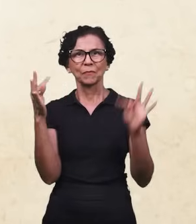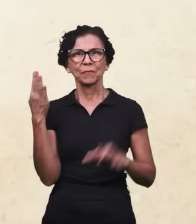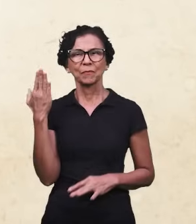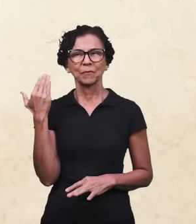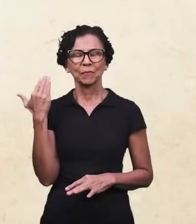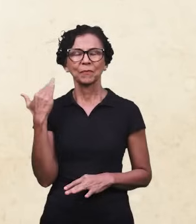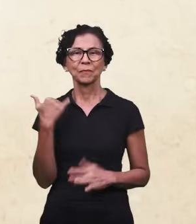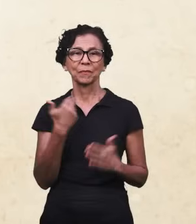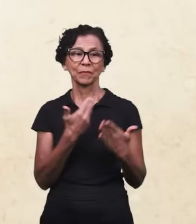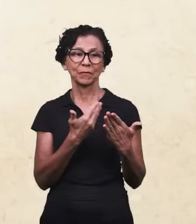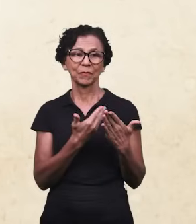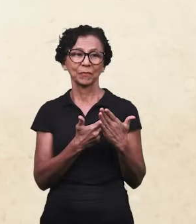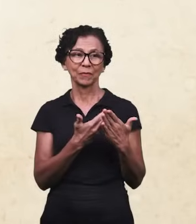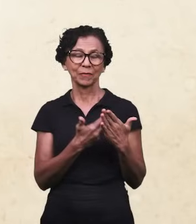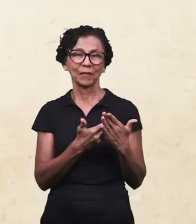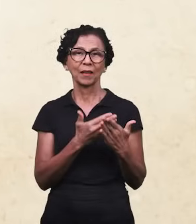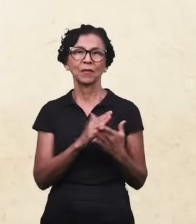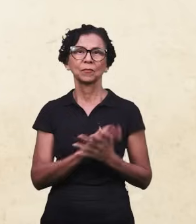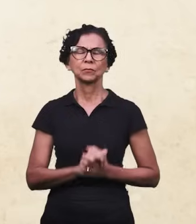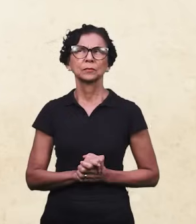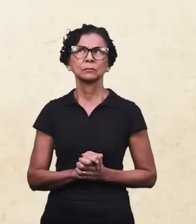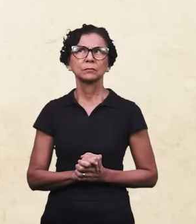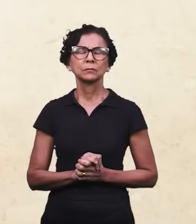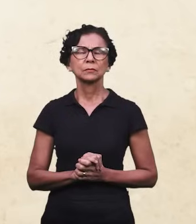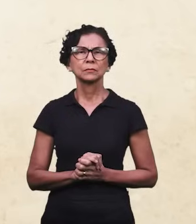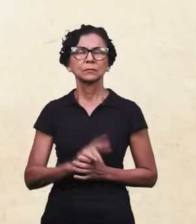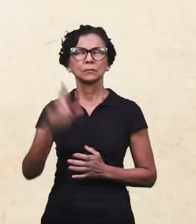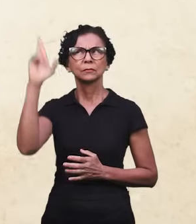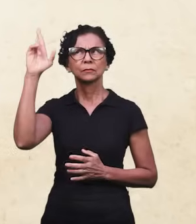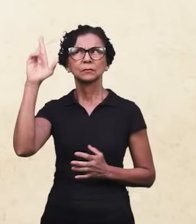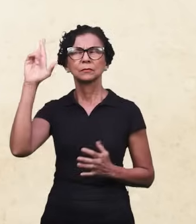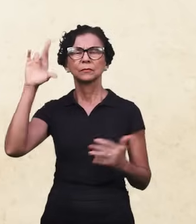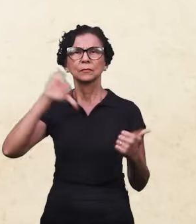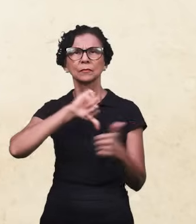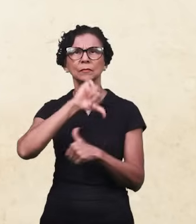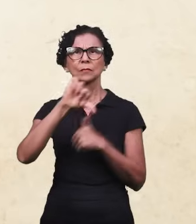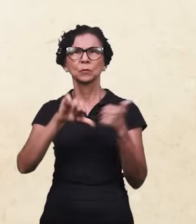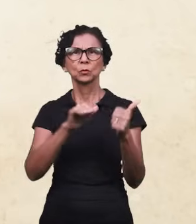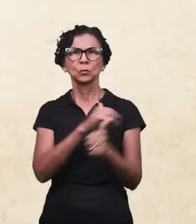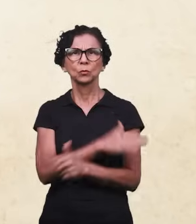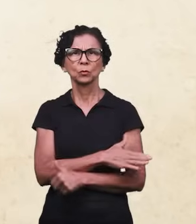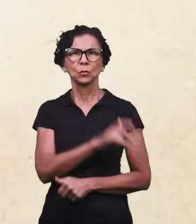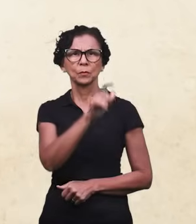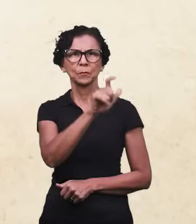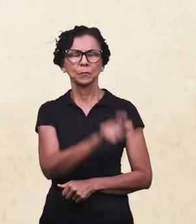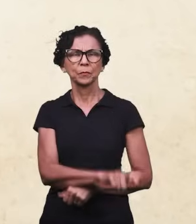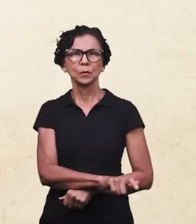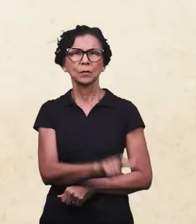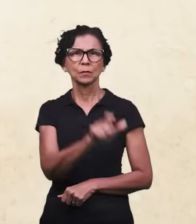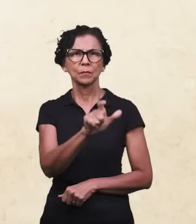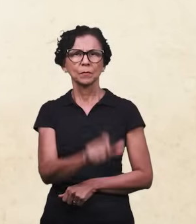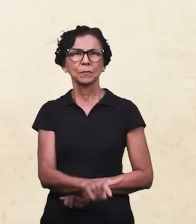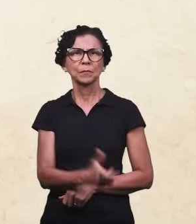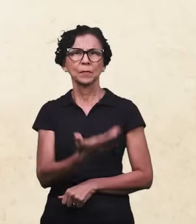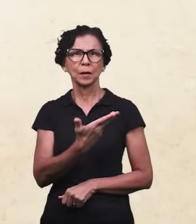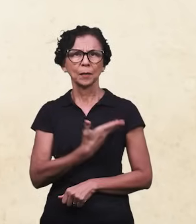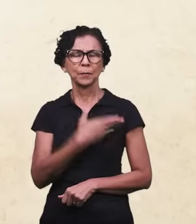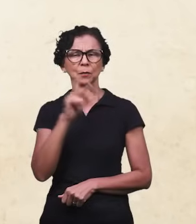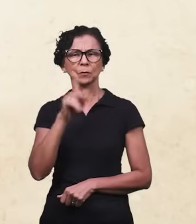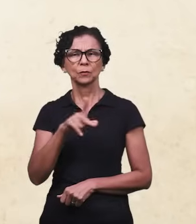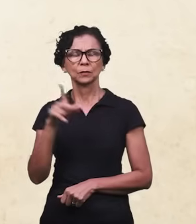quando eu estudava ainda, de como o Senhor mudou ali a minha vida e foi testemunho para os meus colegas de classe e para os meus